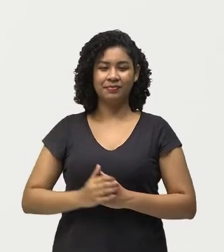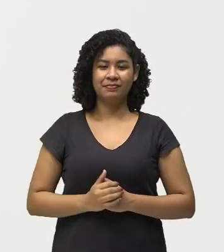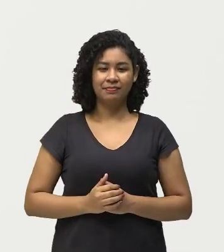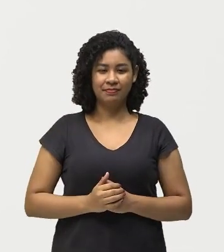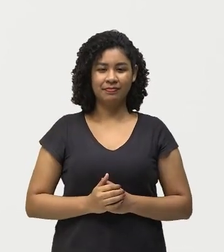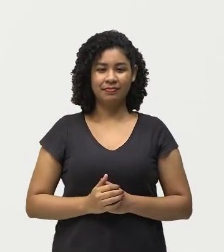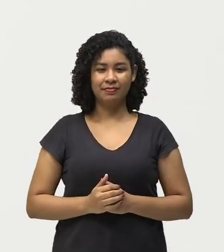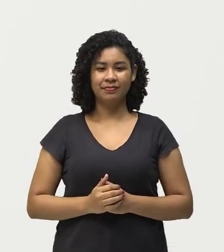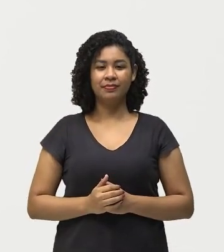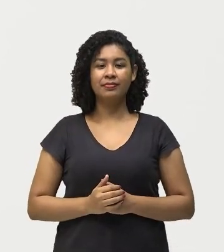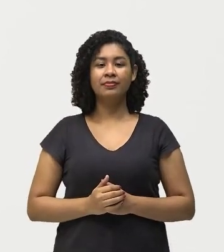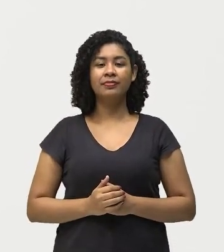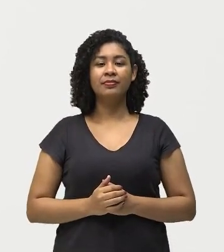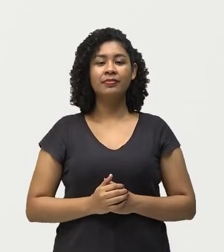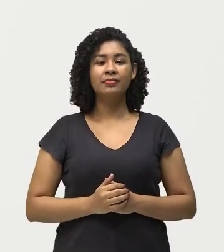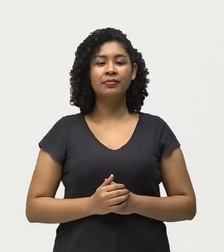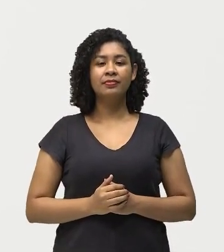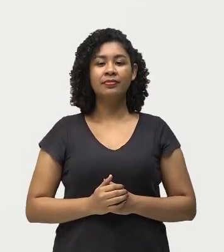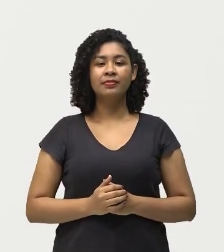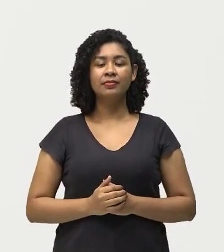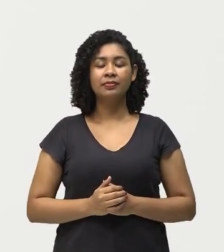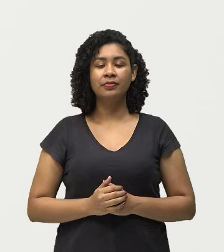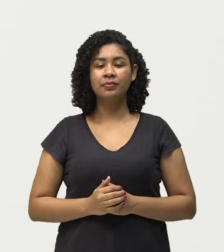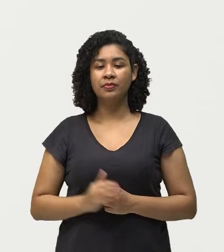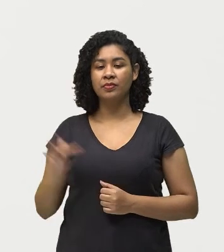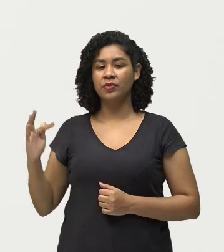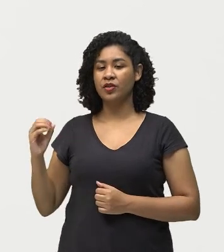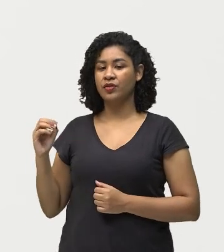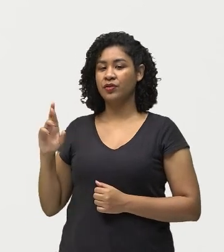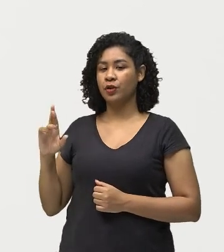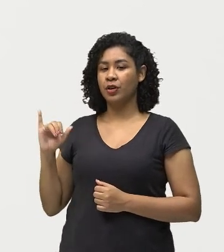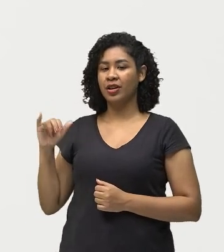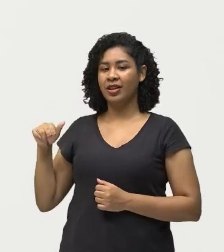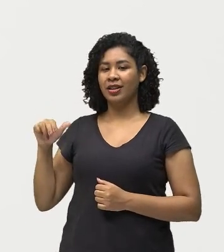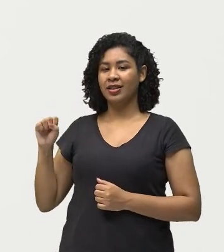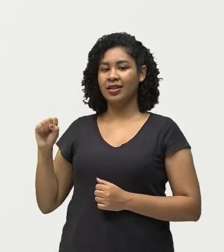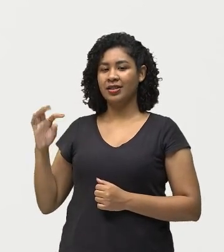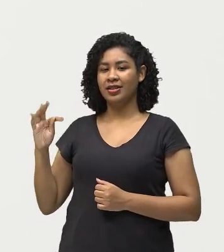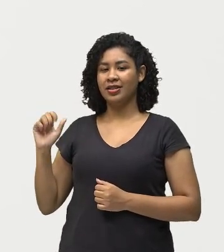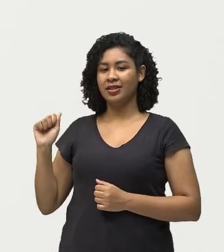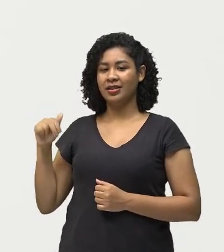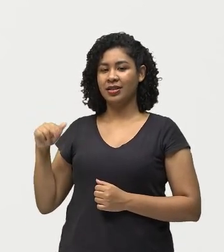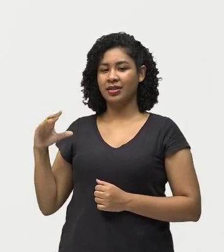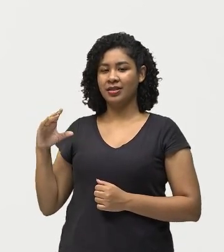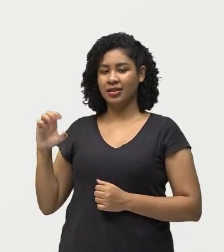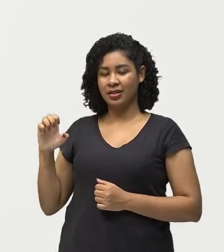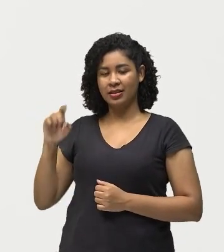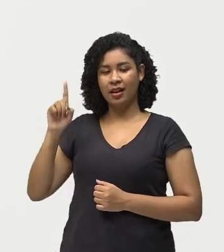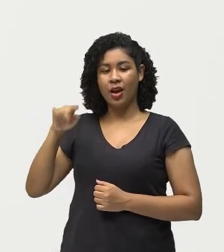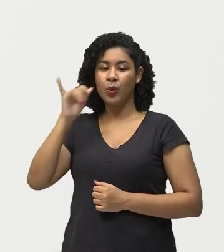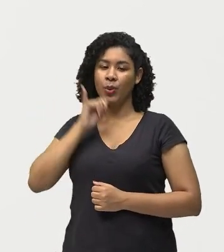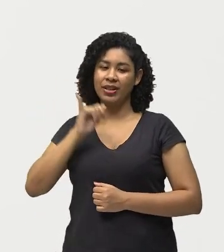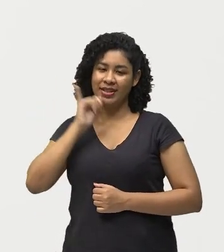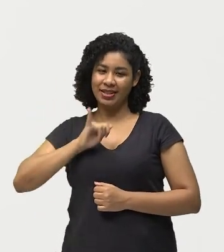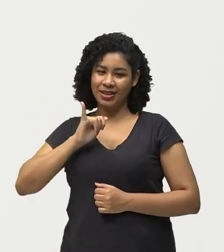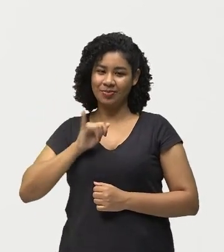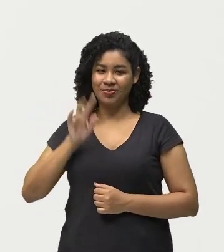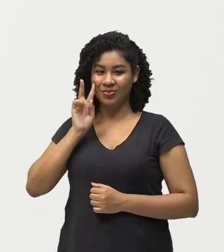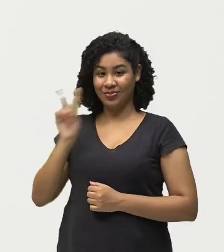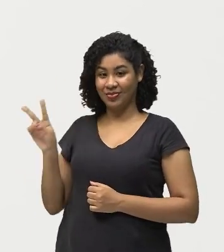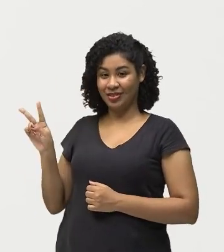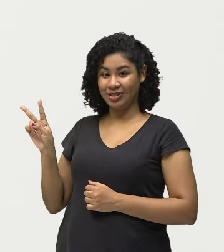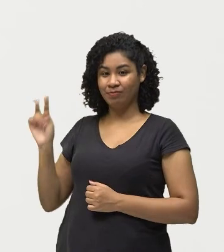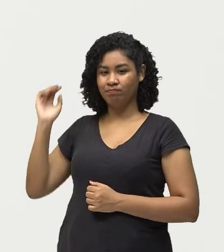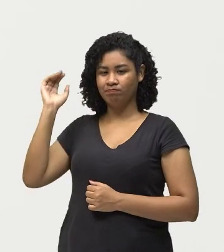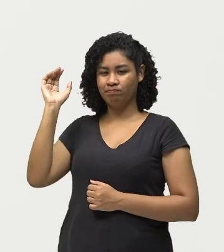computacionais. Por exemplo, for instance. Então, novamente, a palavra computer aparecendo por aqui,